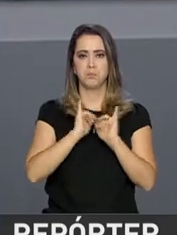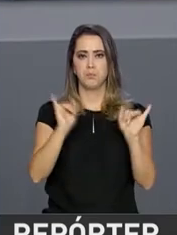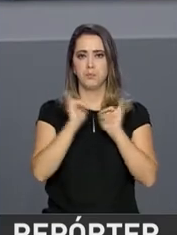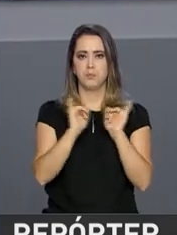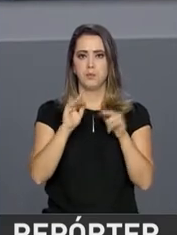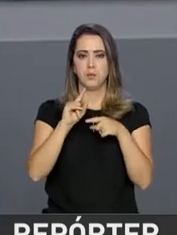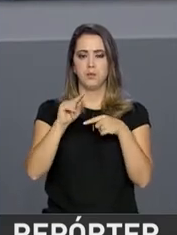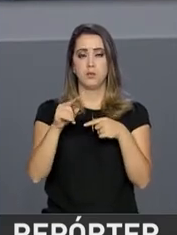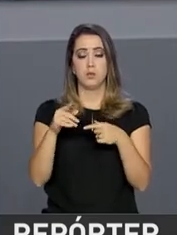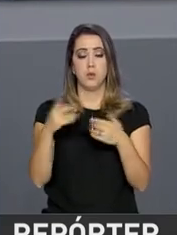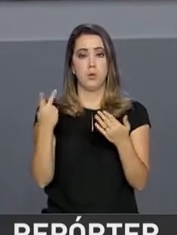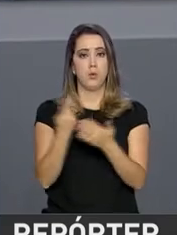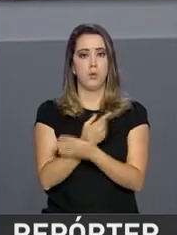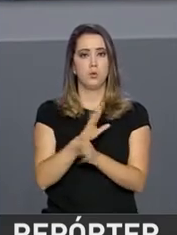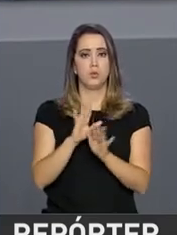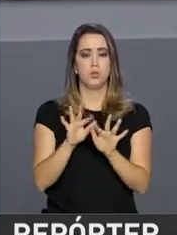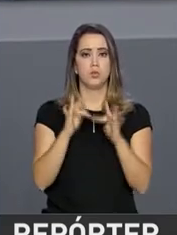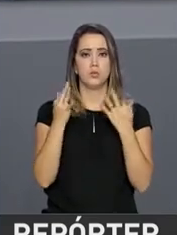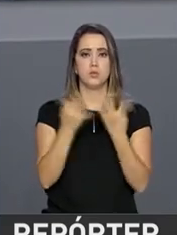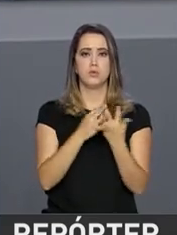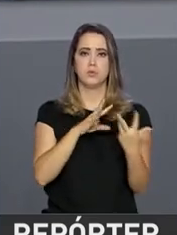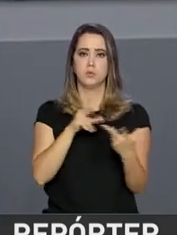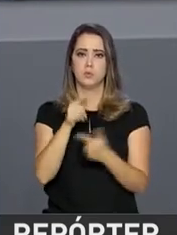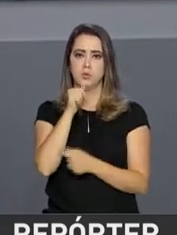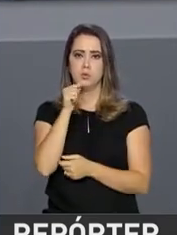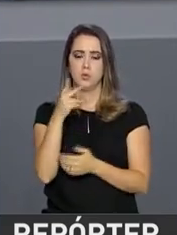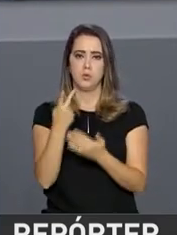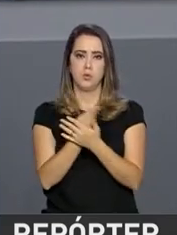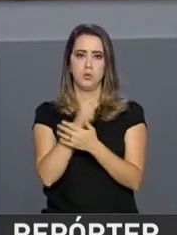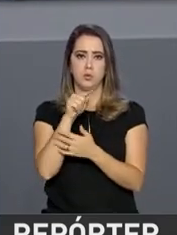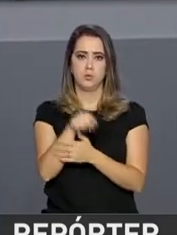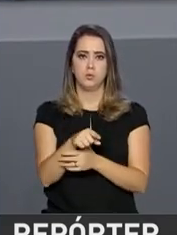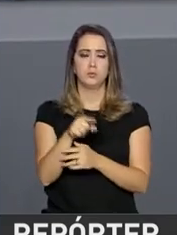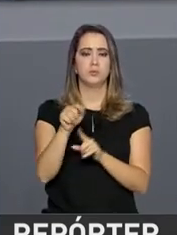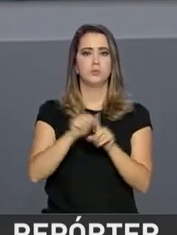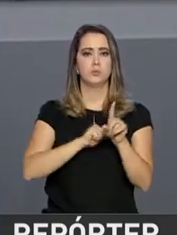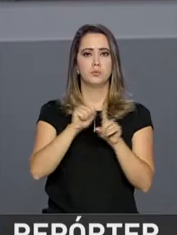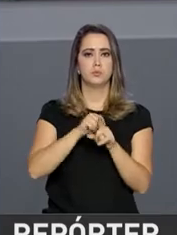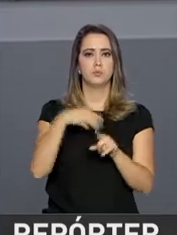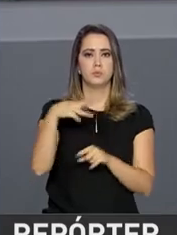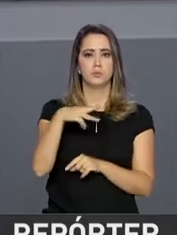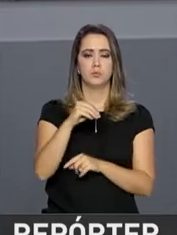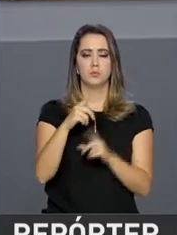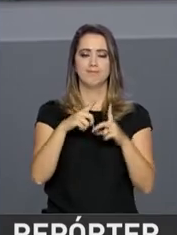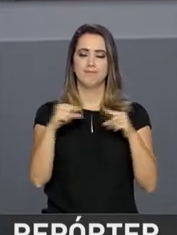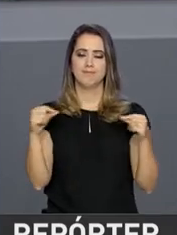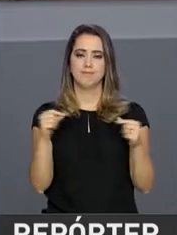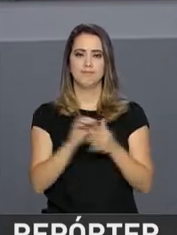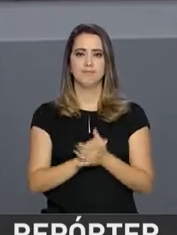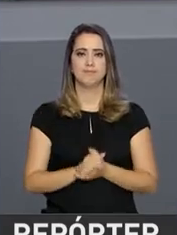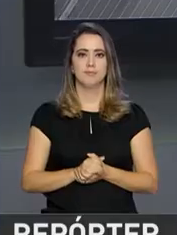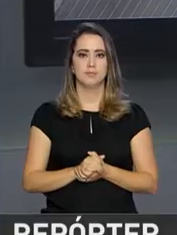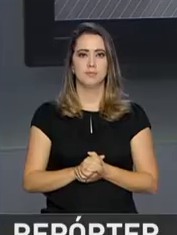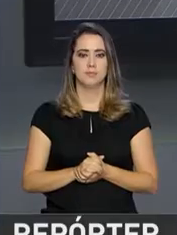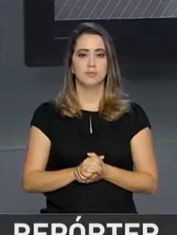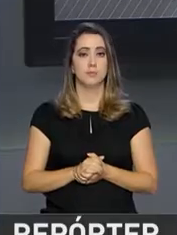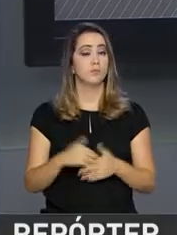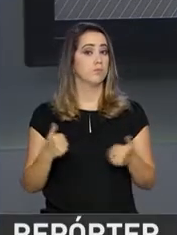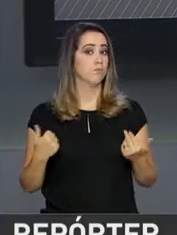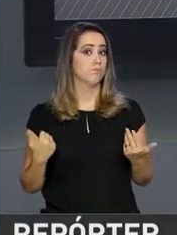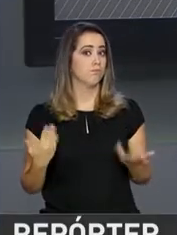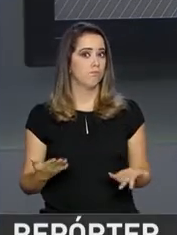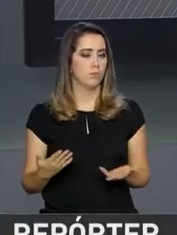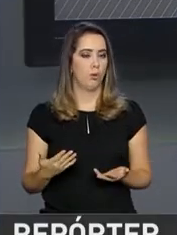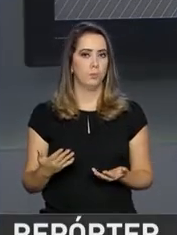deve acontecer em breve, no Fórum Mundial da Água, que vai ser realizado ainda neste mês de março aqui em Brasília. E o